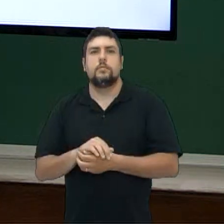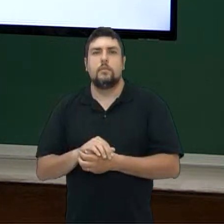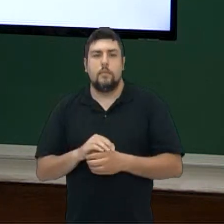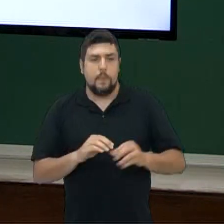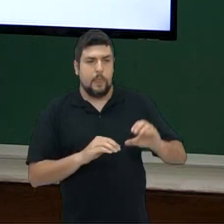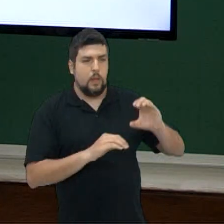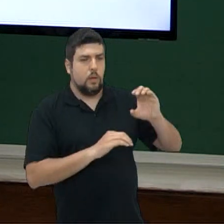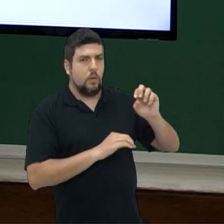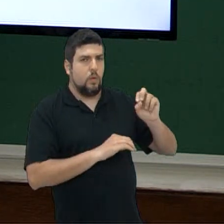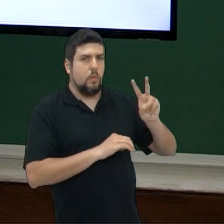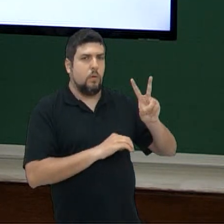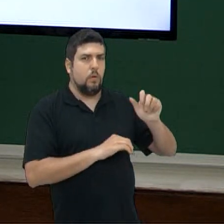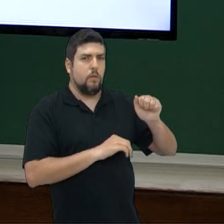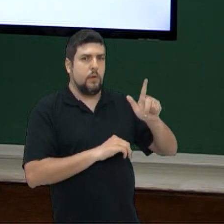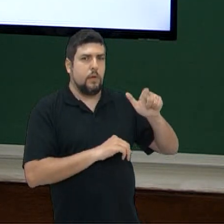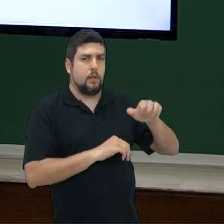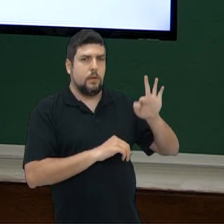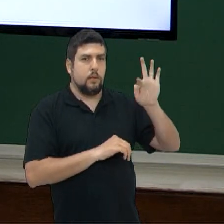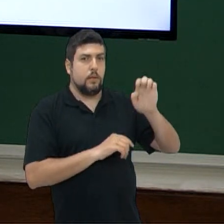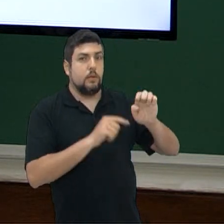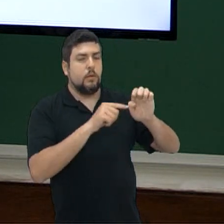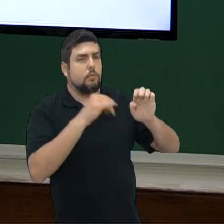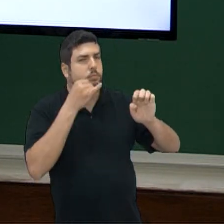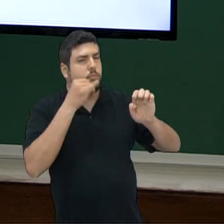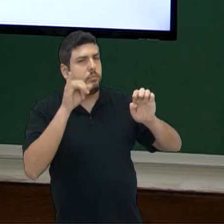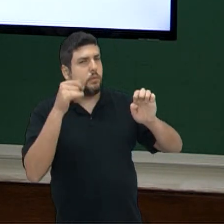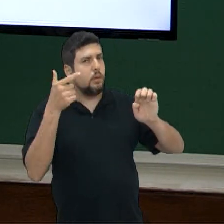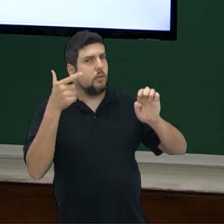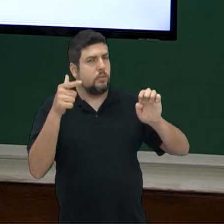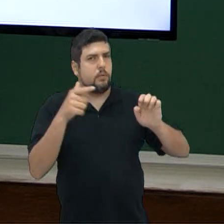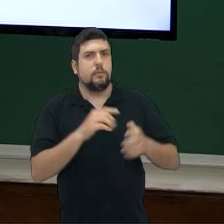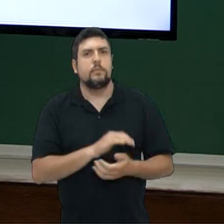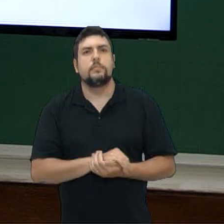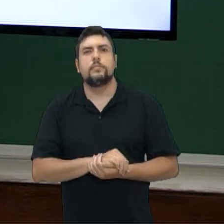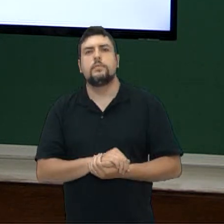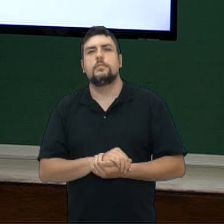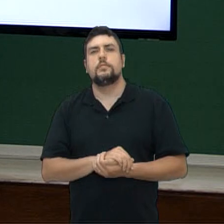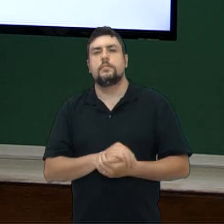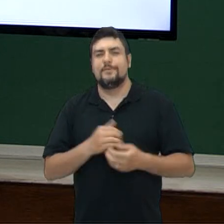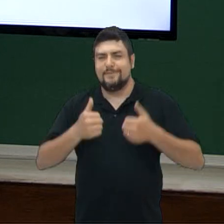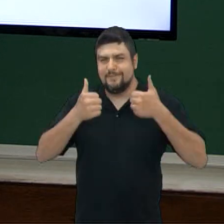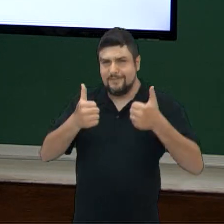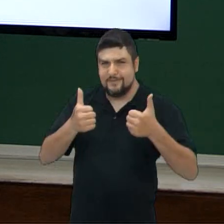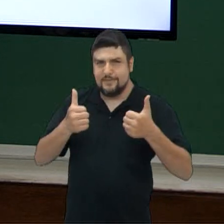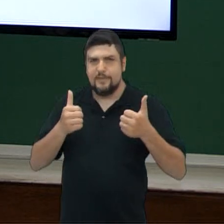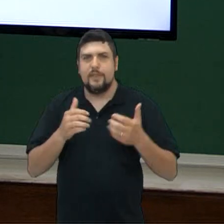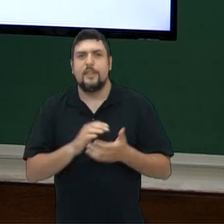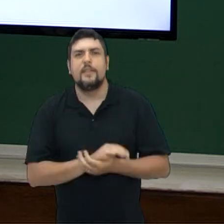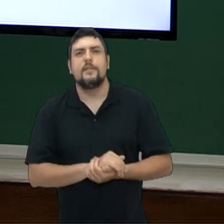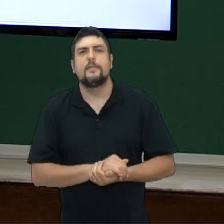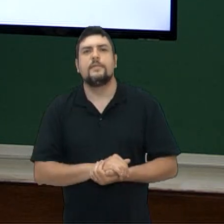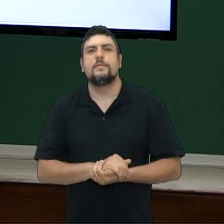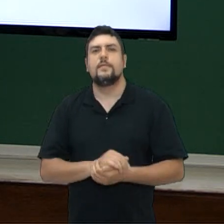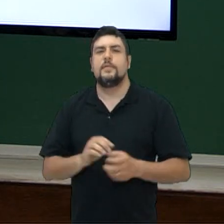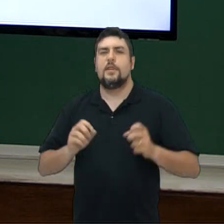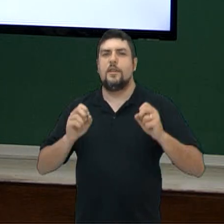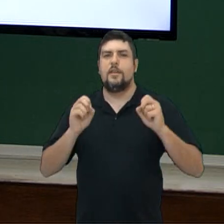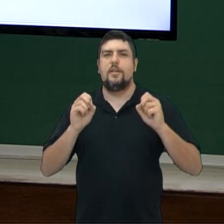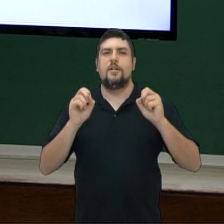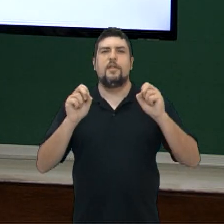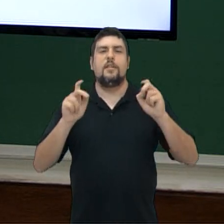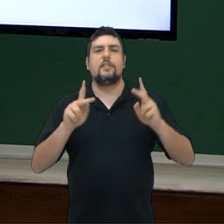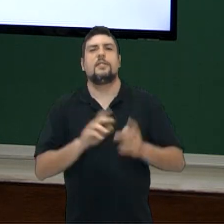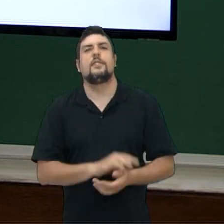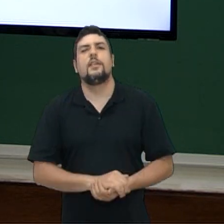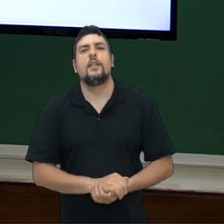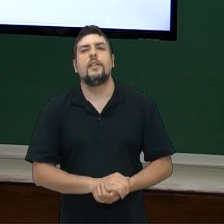ou moleculares não conduzem eletricidade. Beleza? Tranquilo? Show de bola? Perfeito,